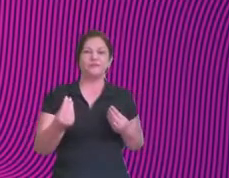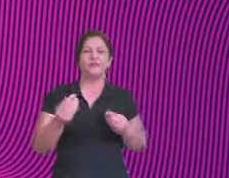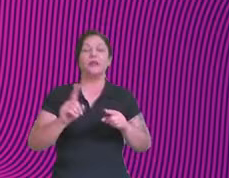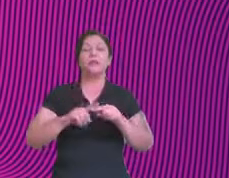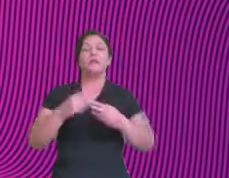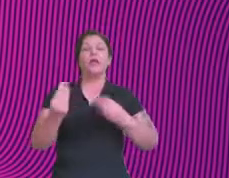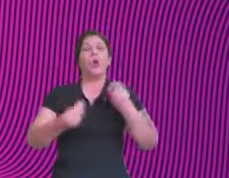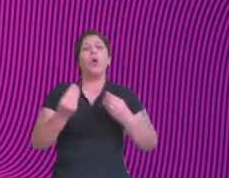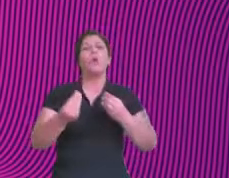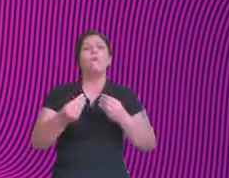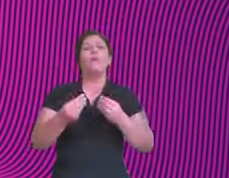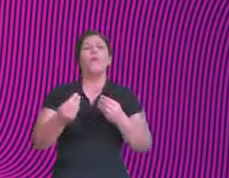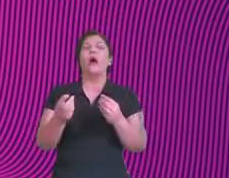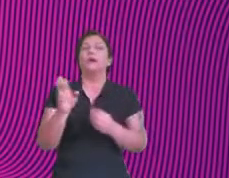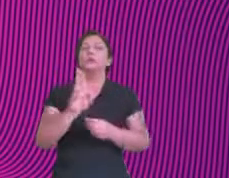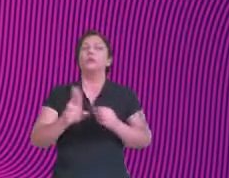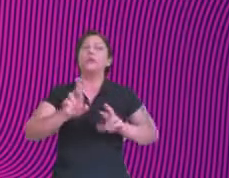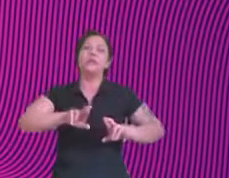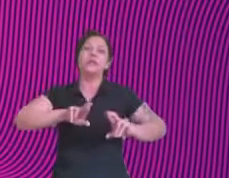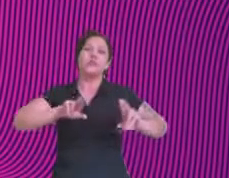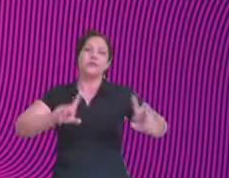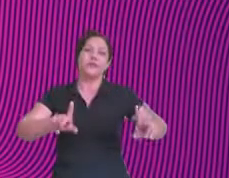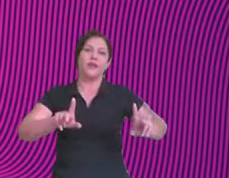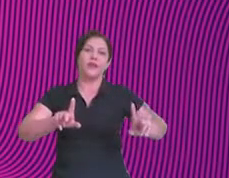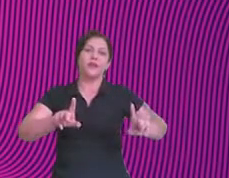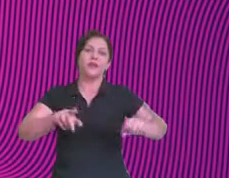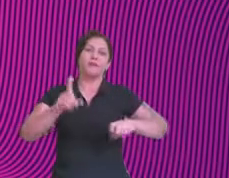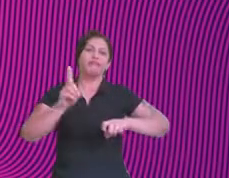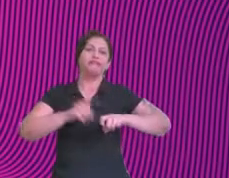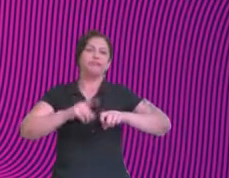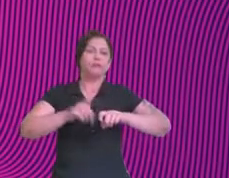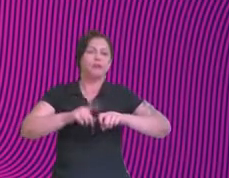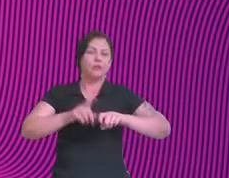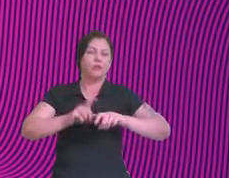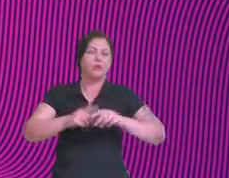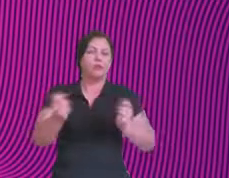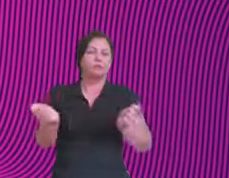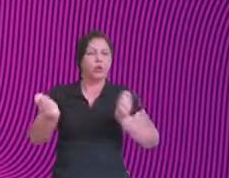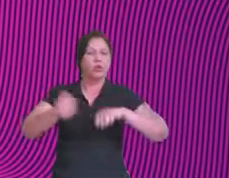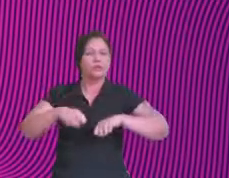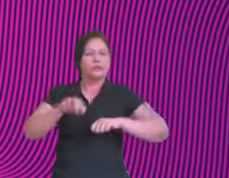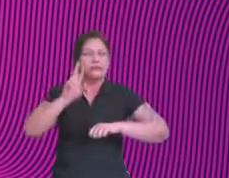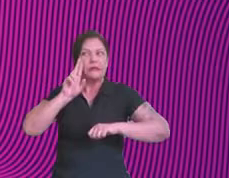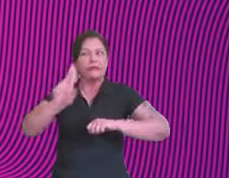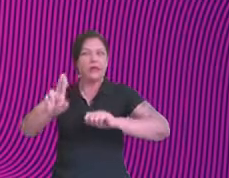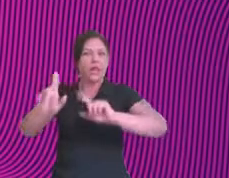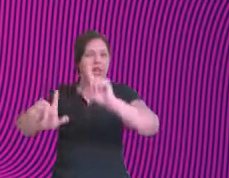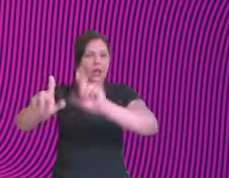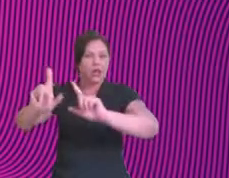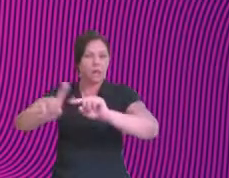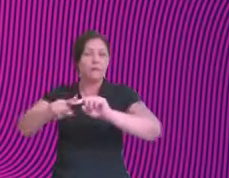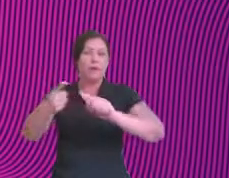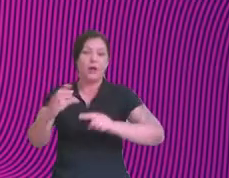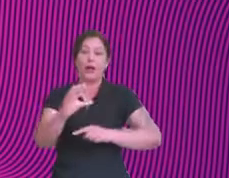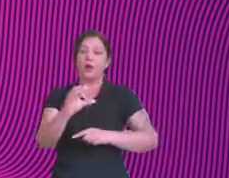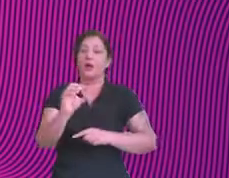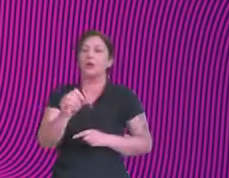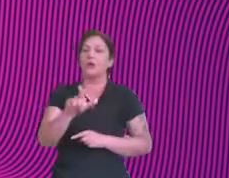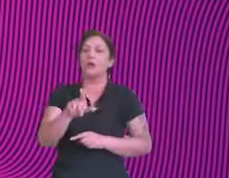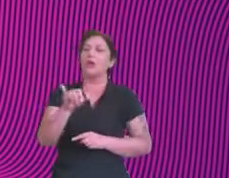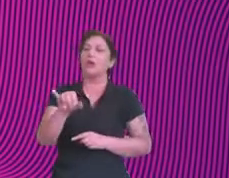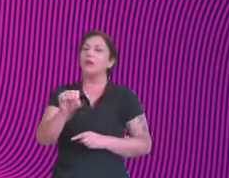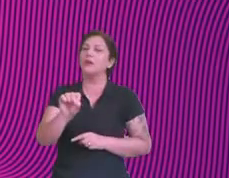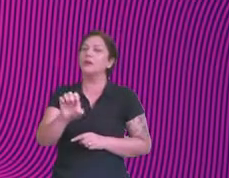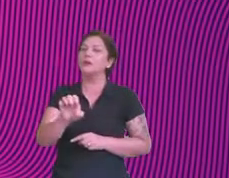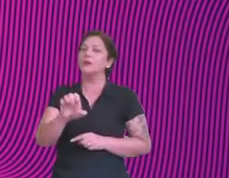Então isso vem se mudando e vem se adaptando. Eu acho que ainda vai chegar a uma fórmula melhor. Mas a técnica de coliseu é essa, é aberta,